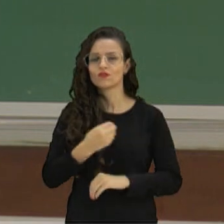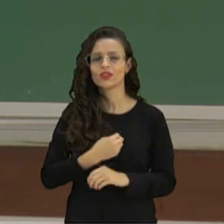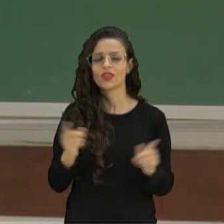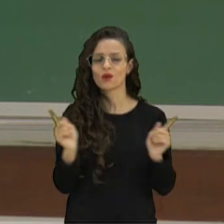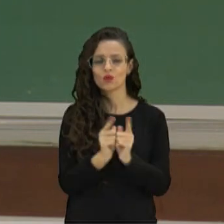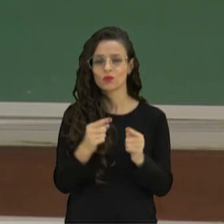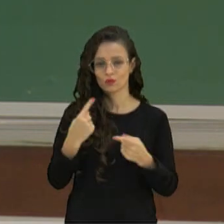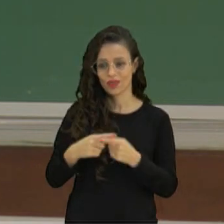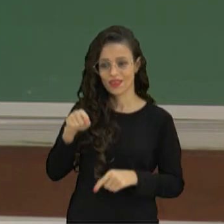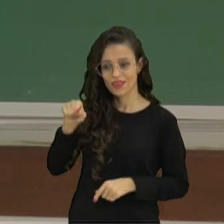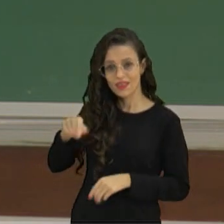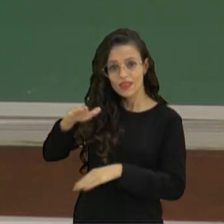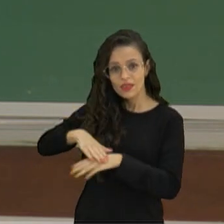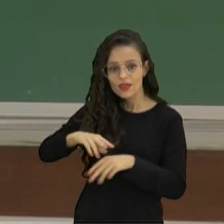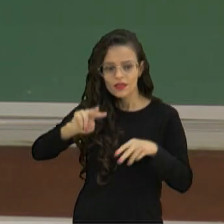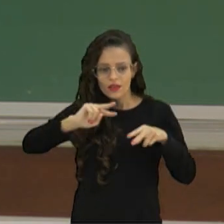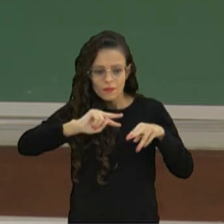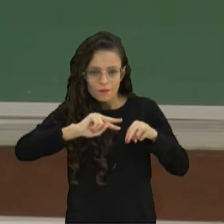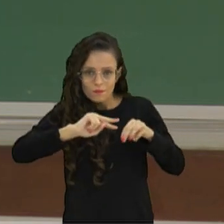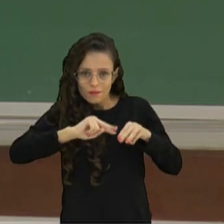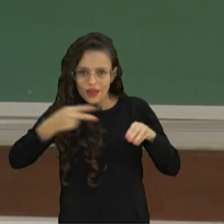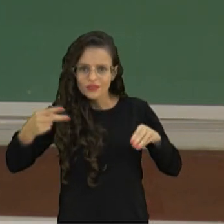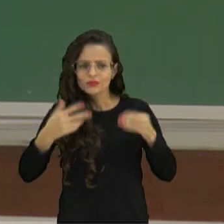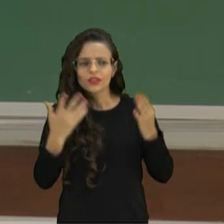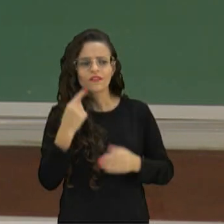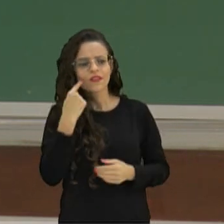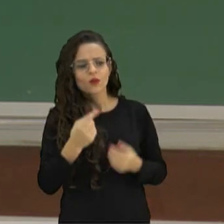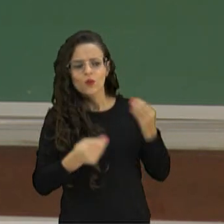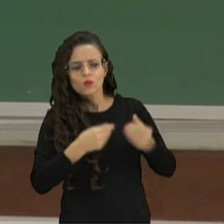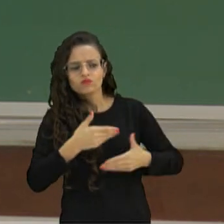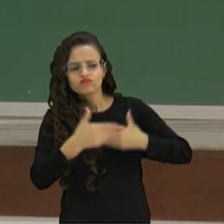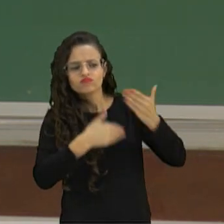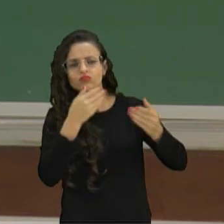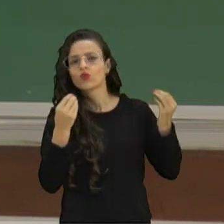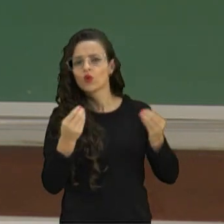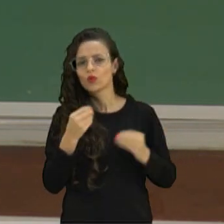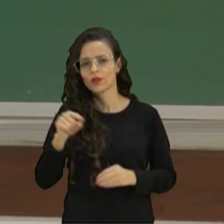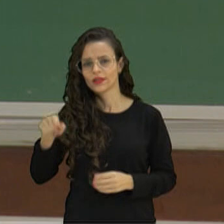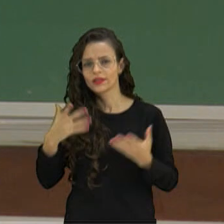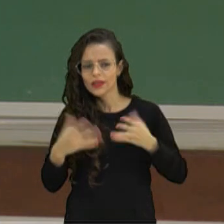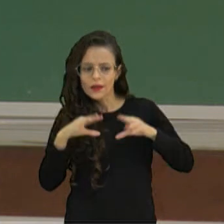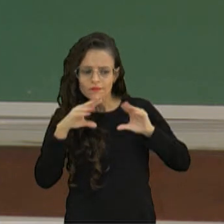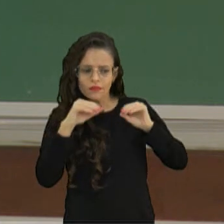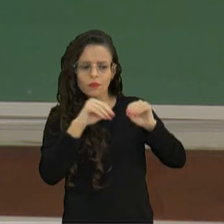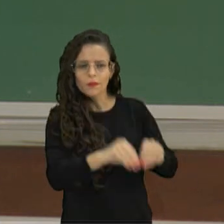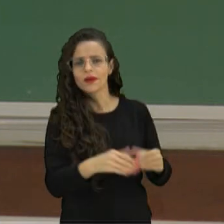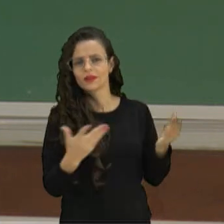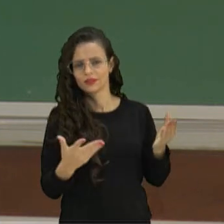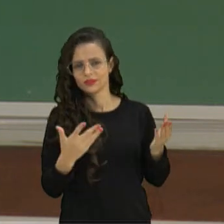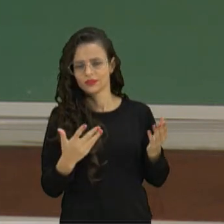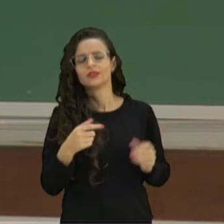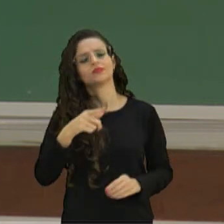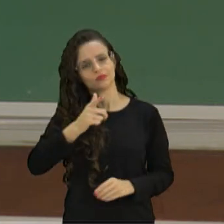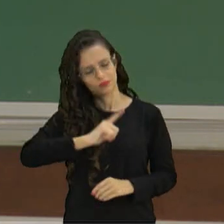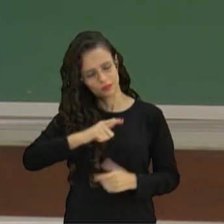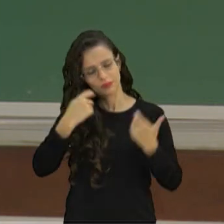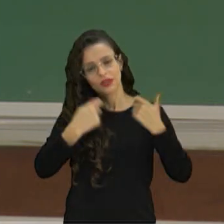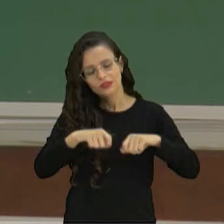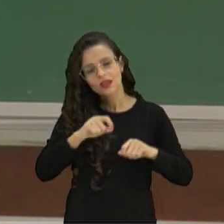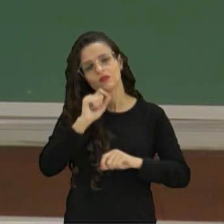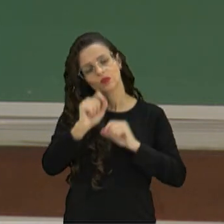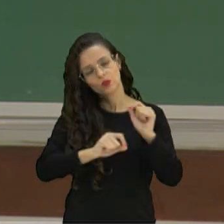vejam, o Mendel gostaria de identificar como que elas se desenvolviam. Ele queria manipular essas plantas, então tinham que ser